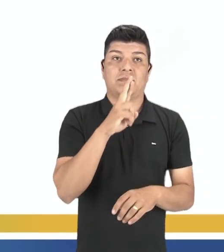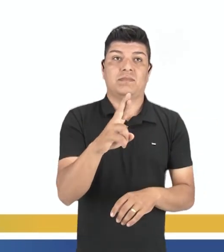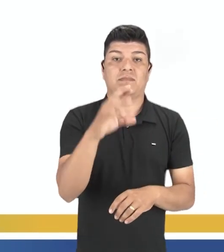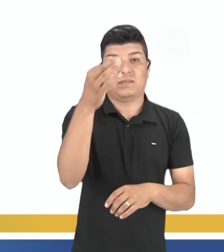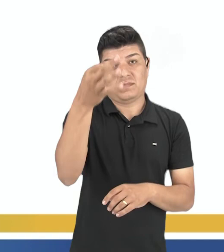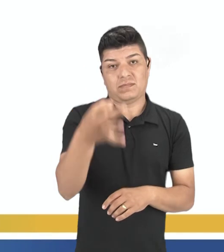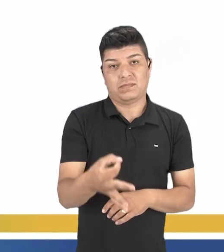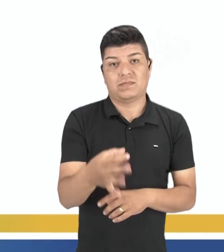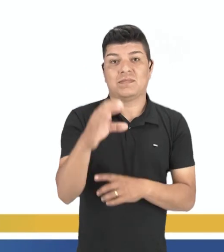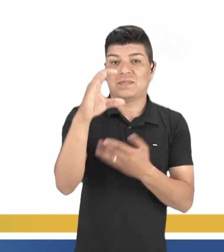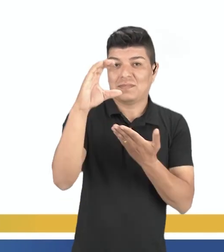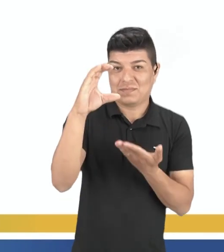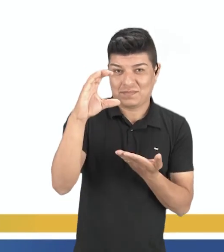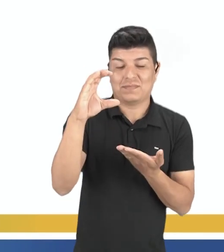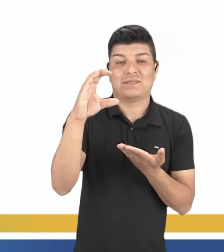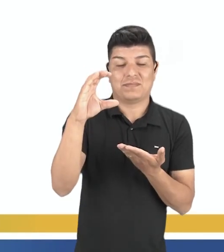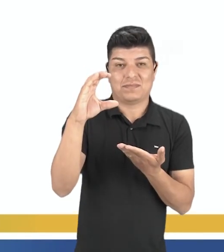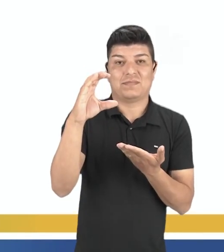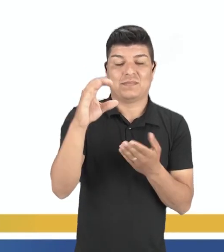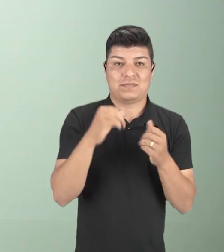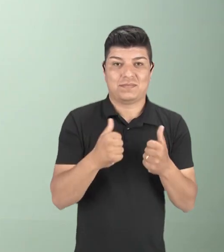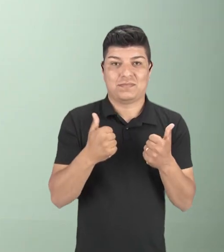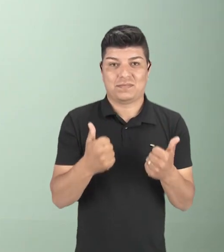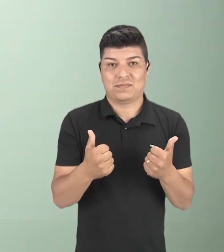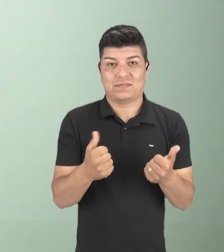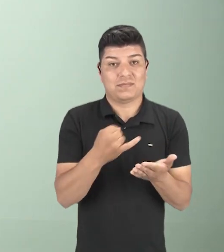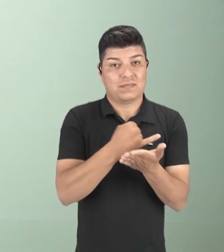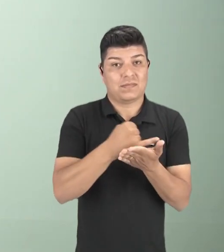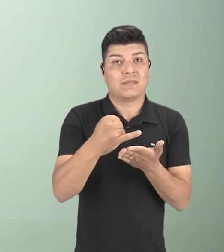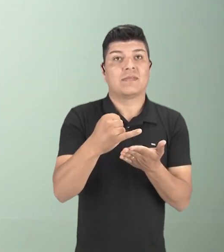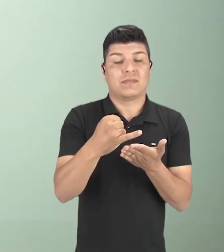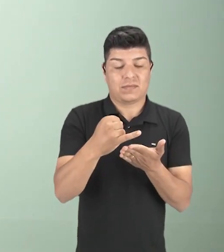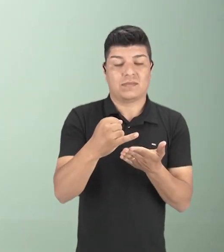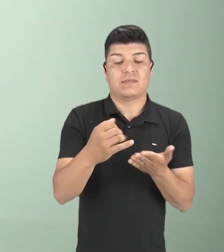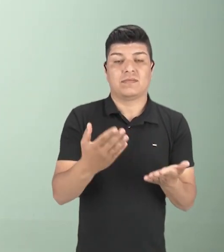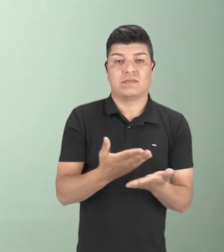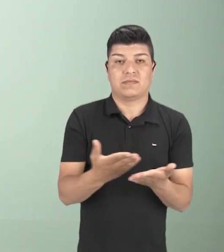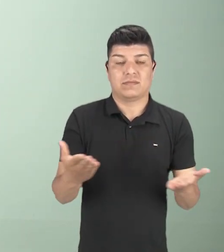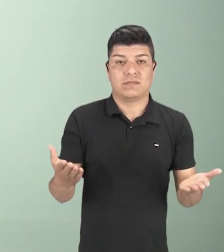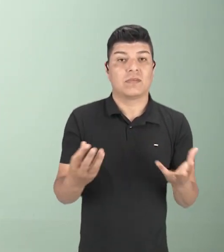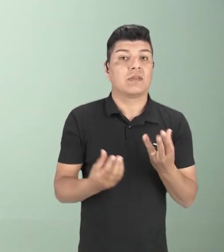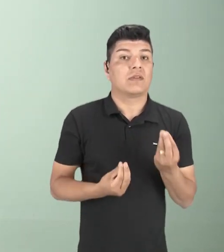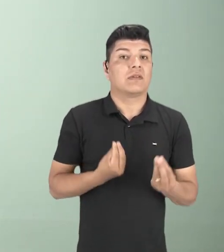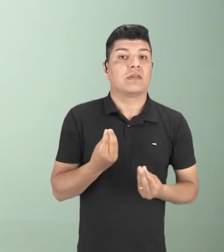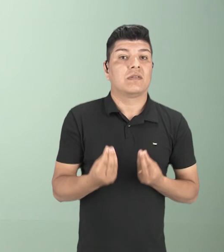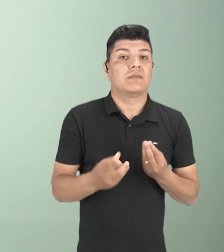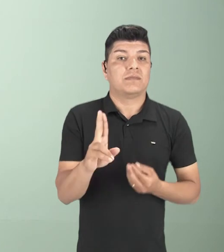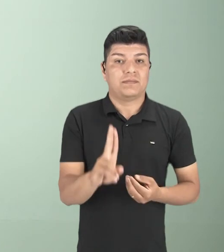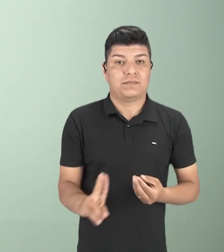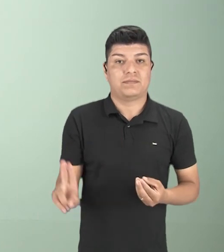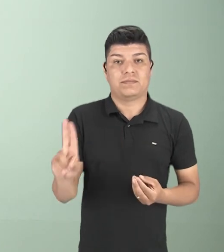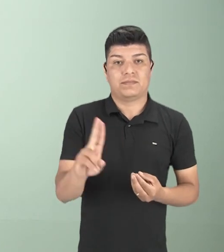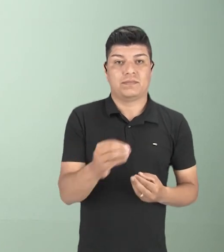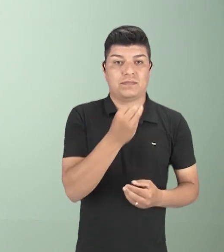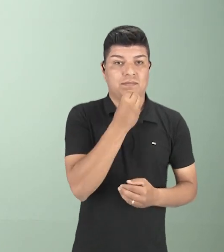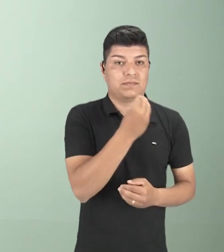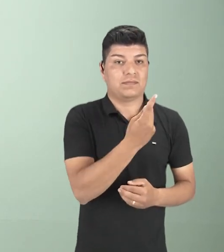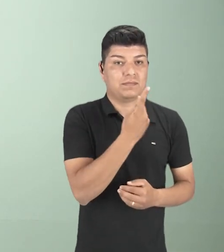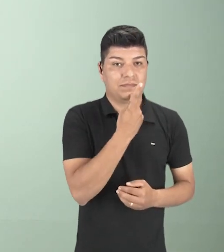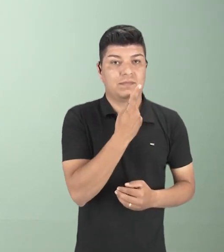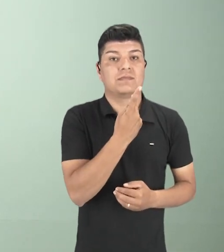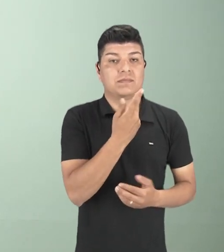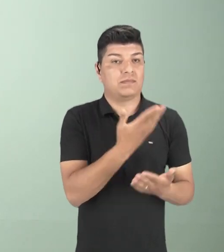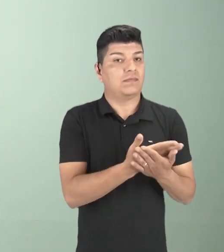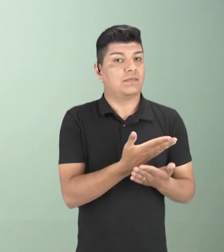alternativa C, tudo bem? Então, essa foi uma introdução, né, de como a gente usa a probabilidade